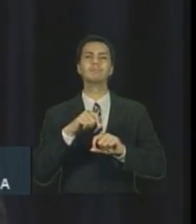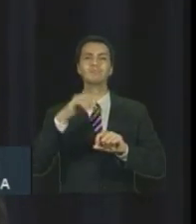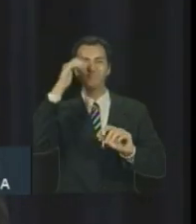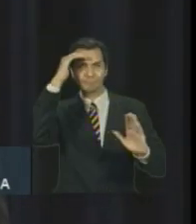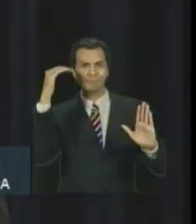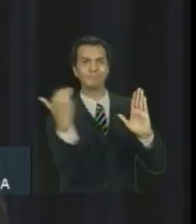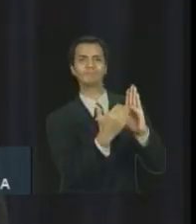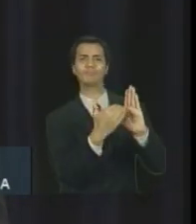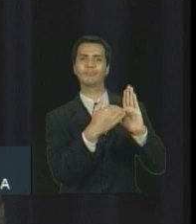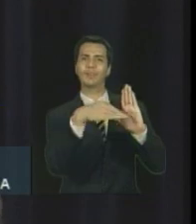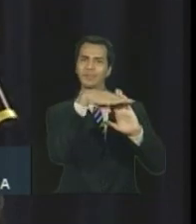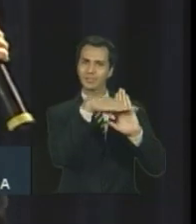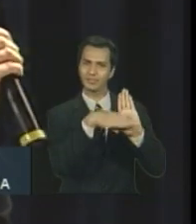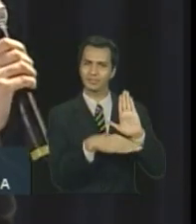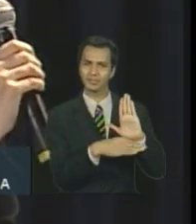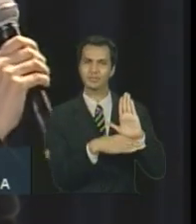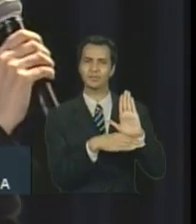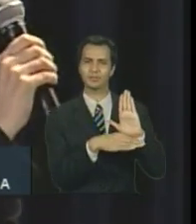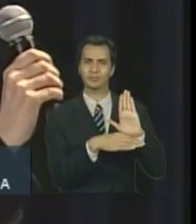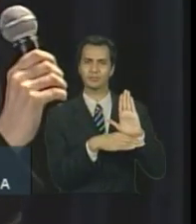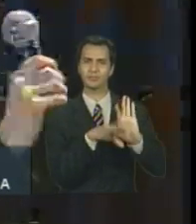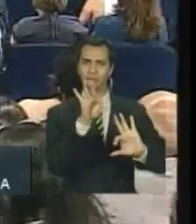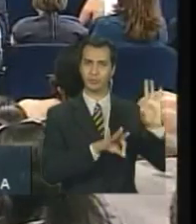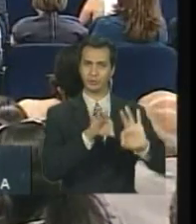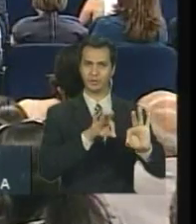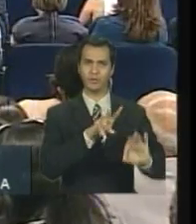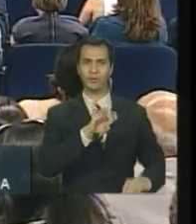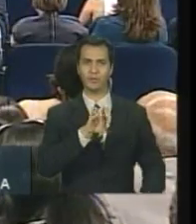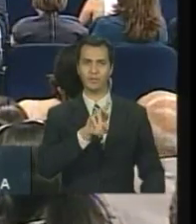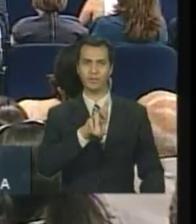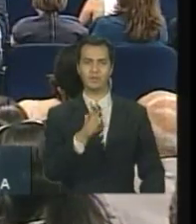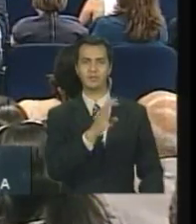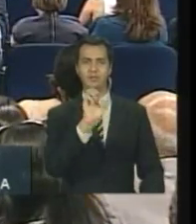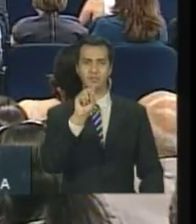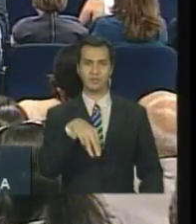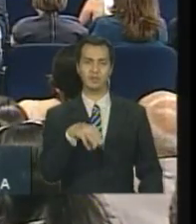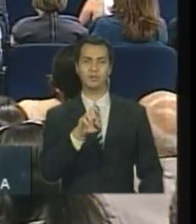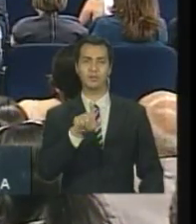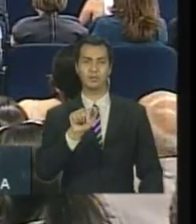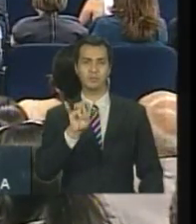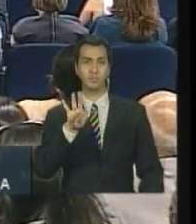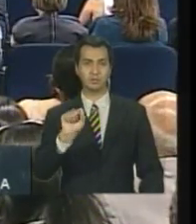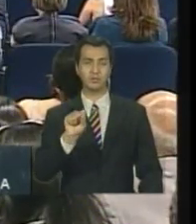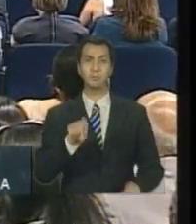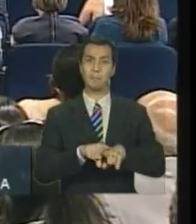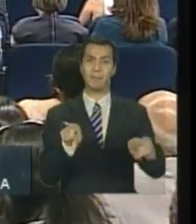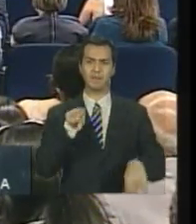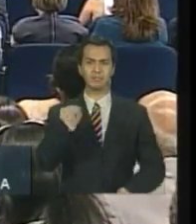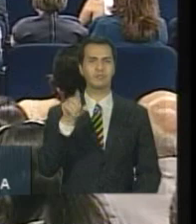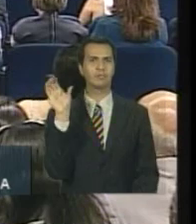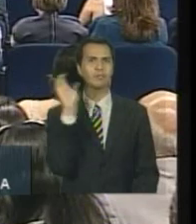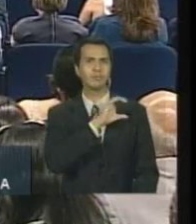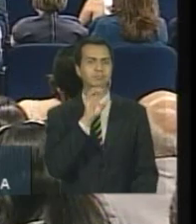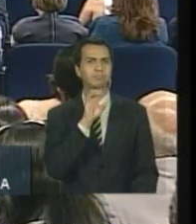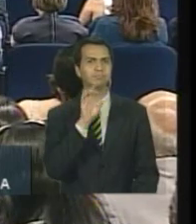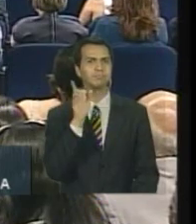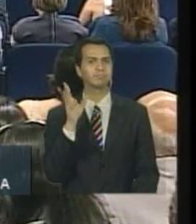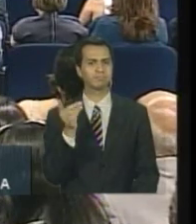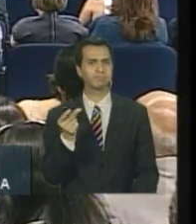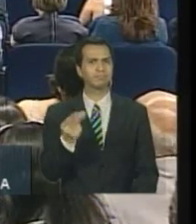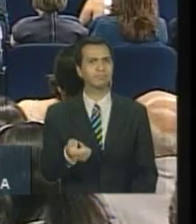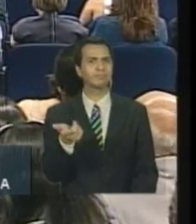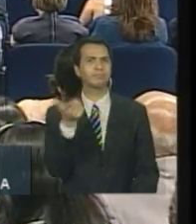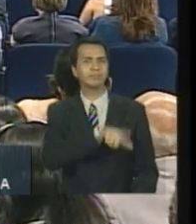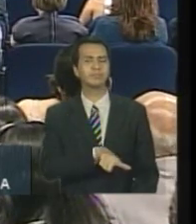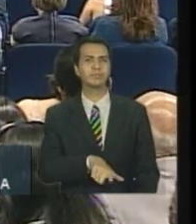Limite. Mas ele o faz com agilidade. Ele inicia o